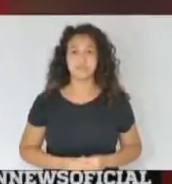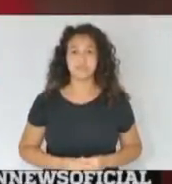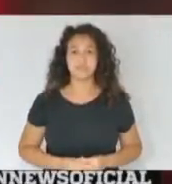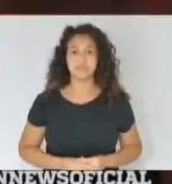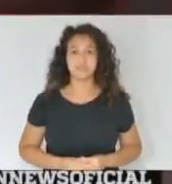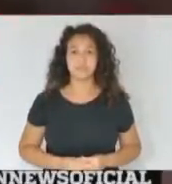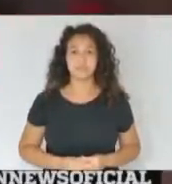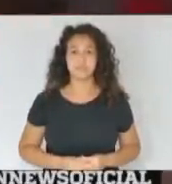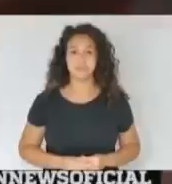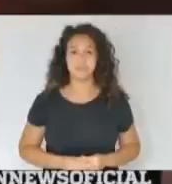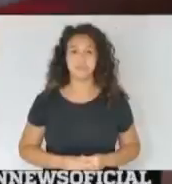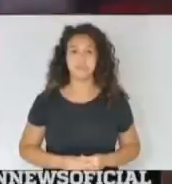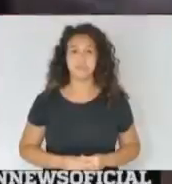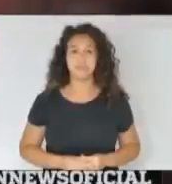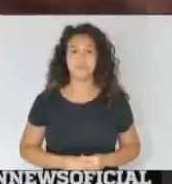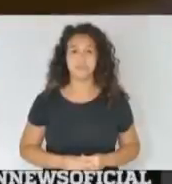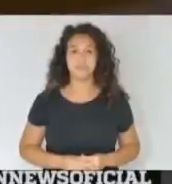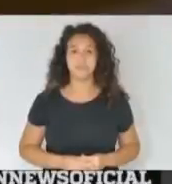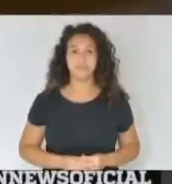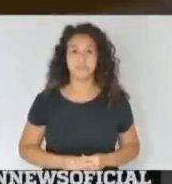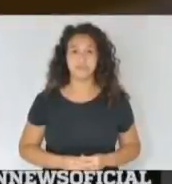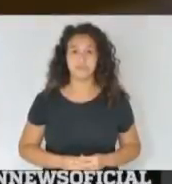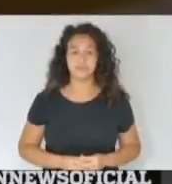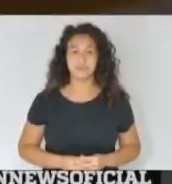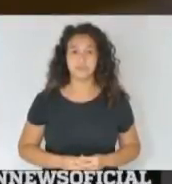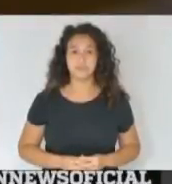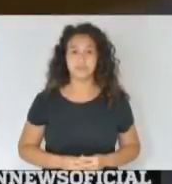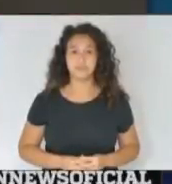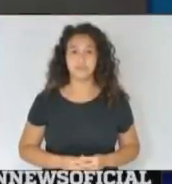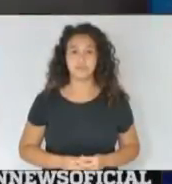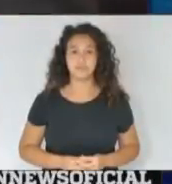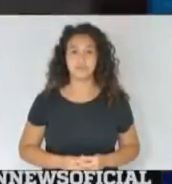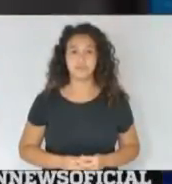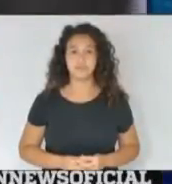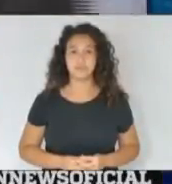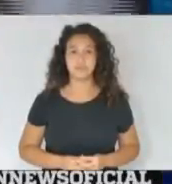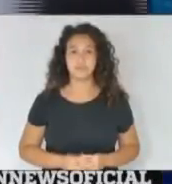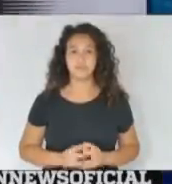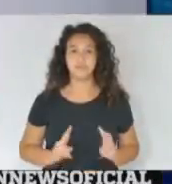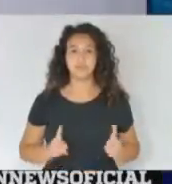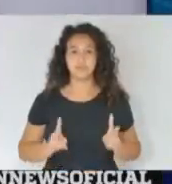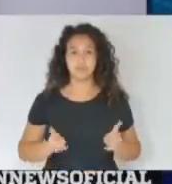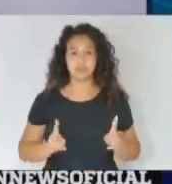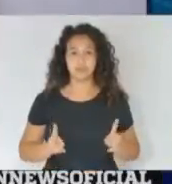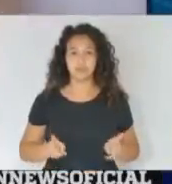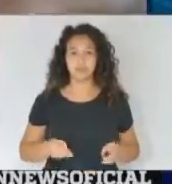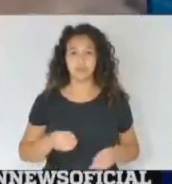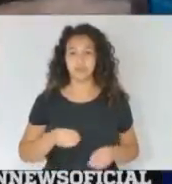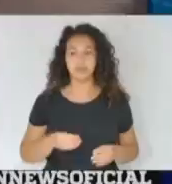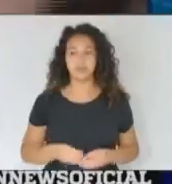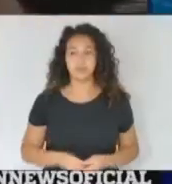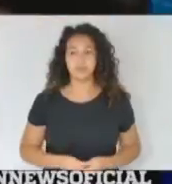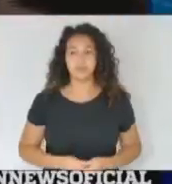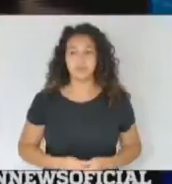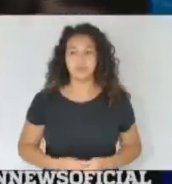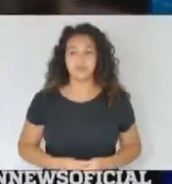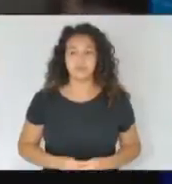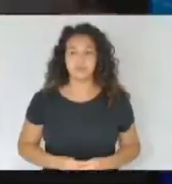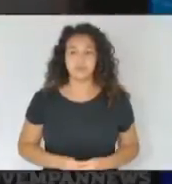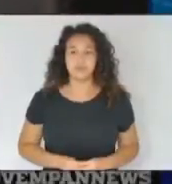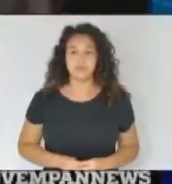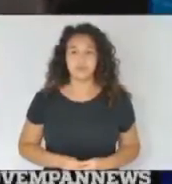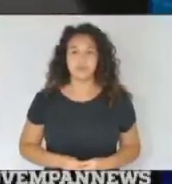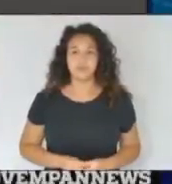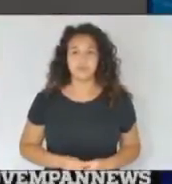Falando palavrão, xingando o nosso repórter. Continuam hostilizando o nosso repórter que cumpre o seu dever. Agora